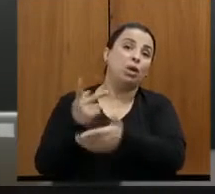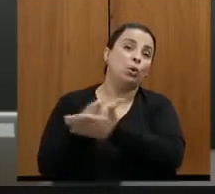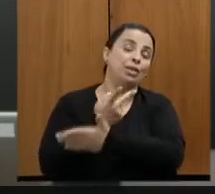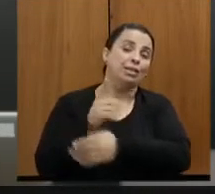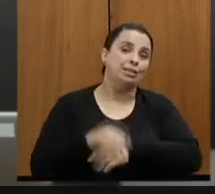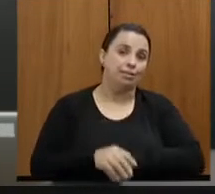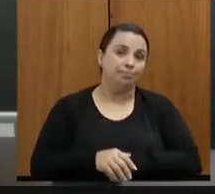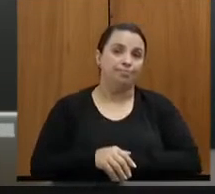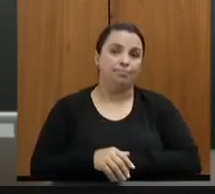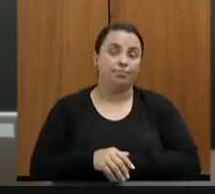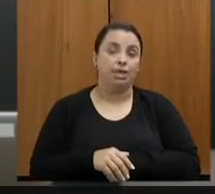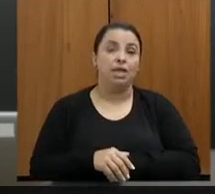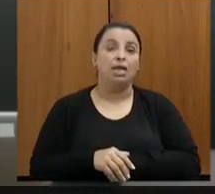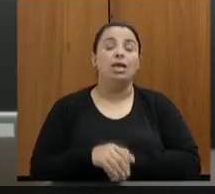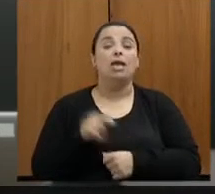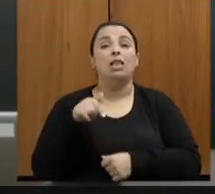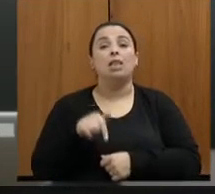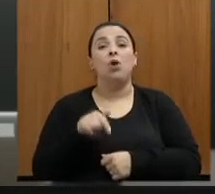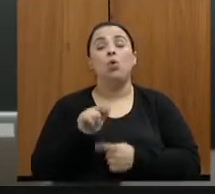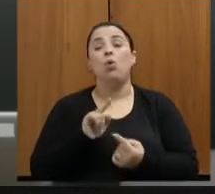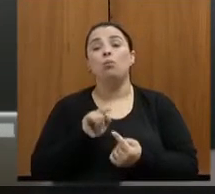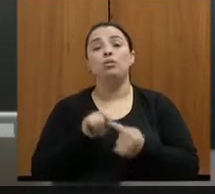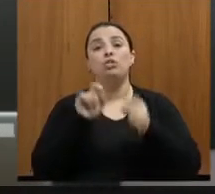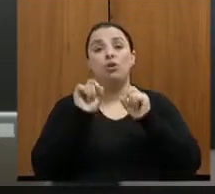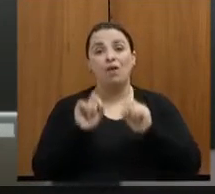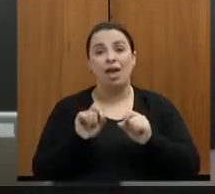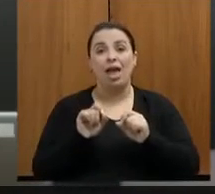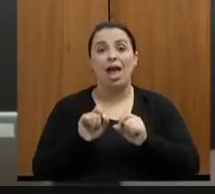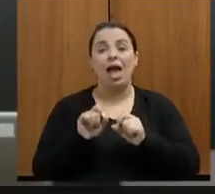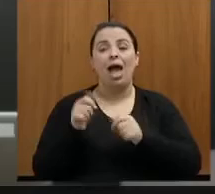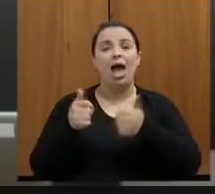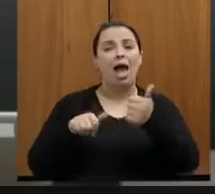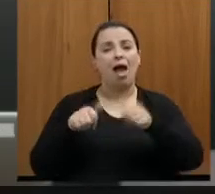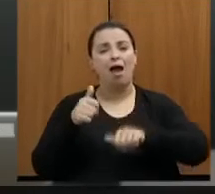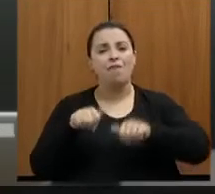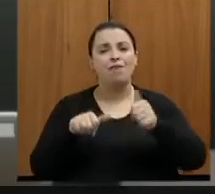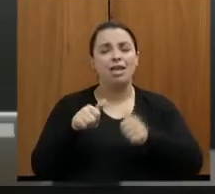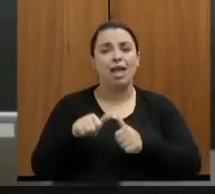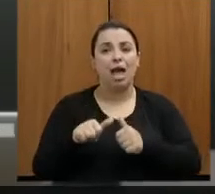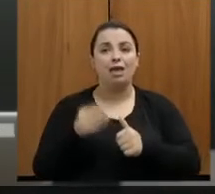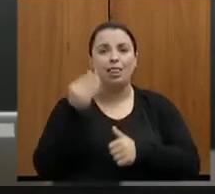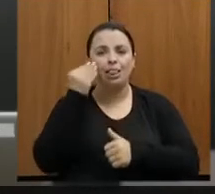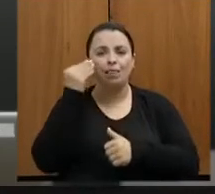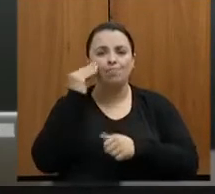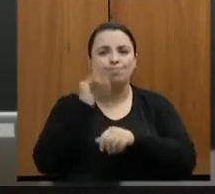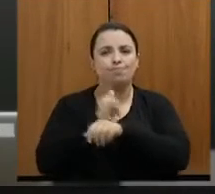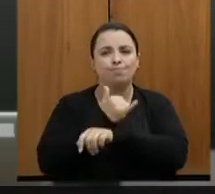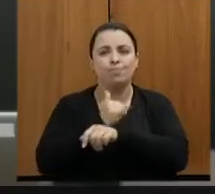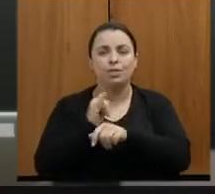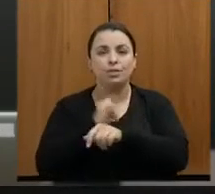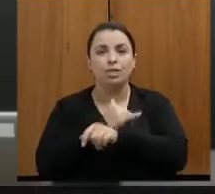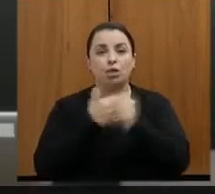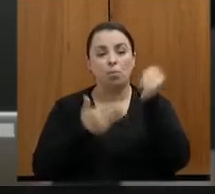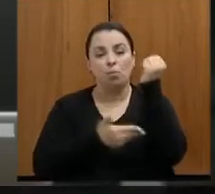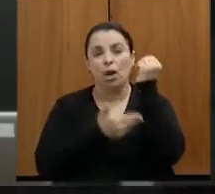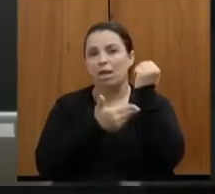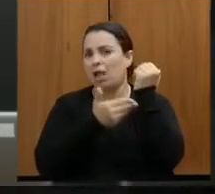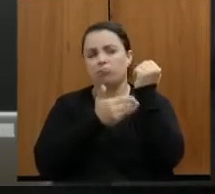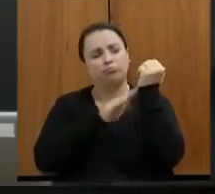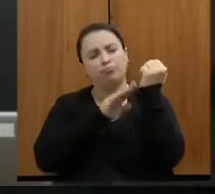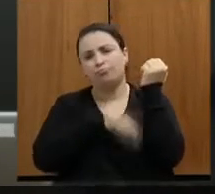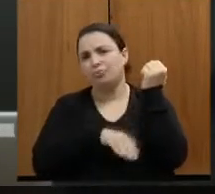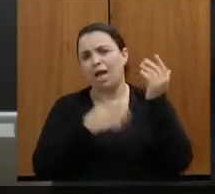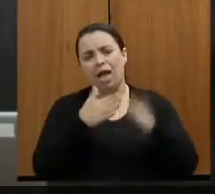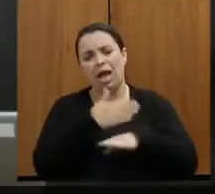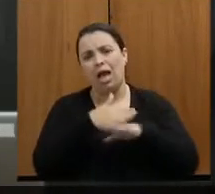simplificar a viabilização de procedimentos, de regularização em nosso Estado, e, acima